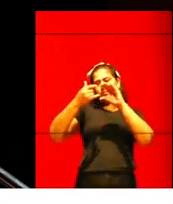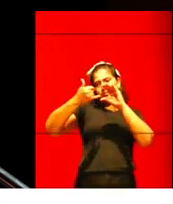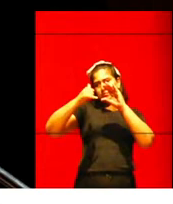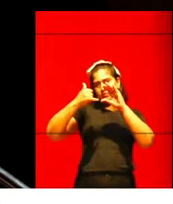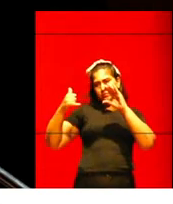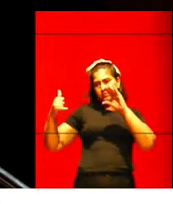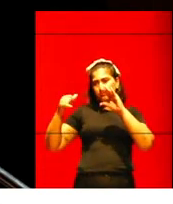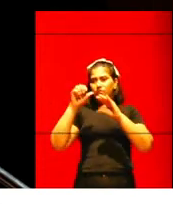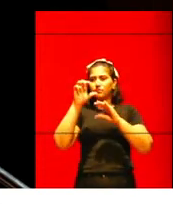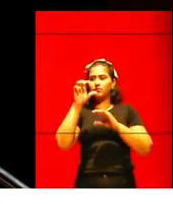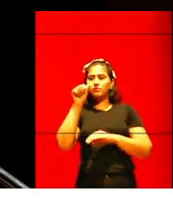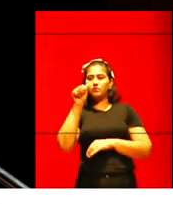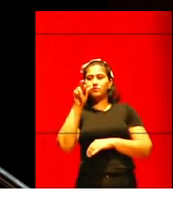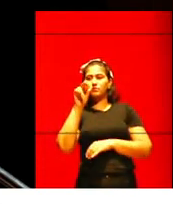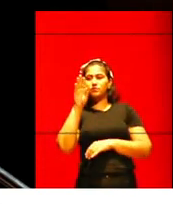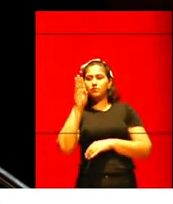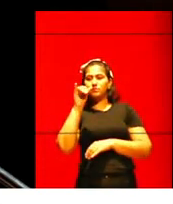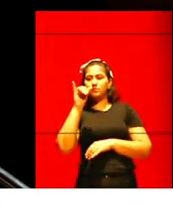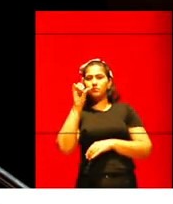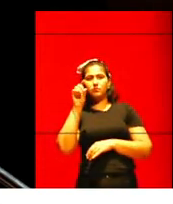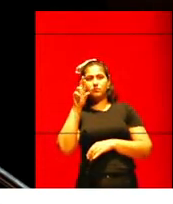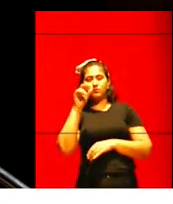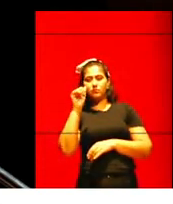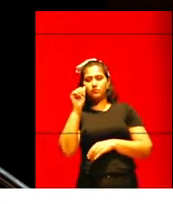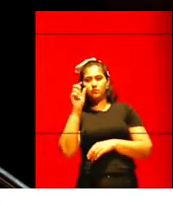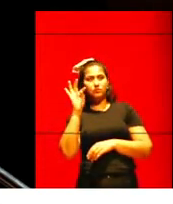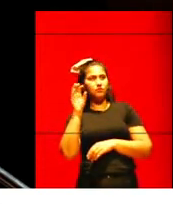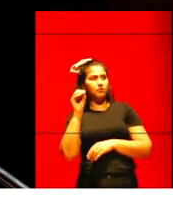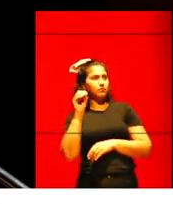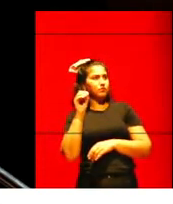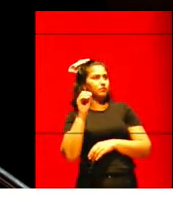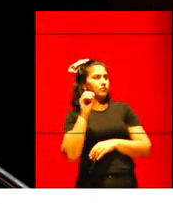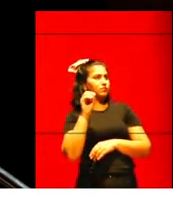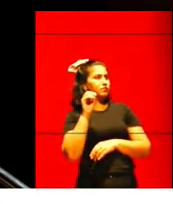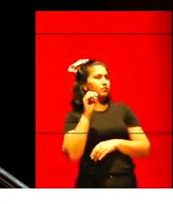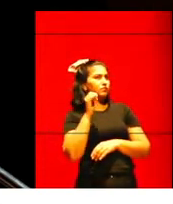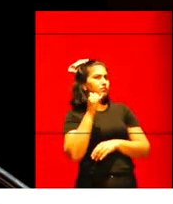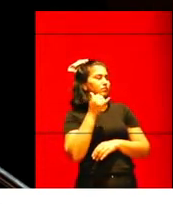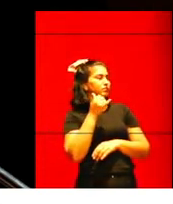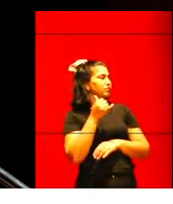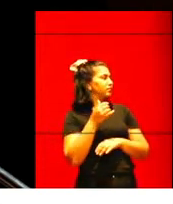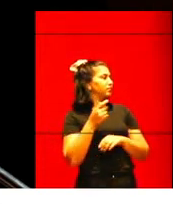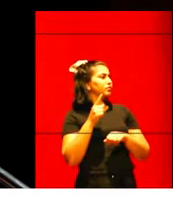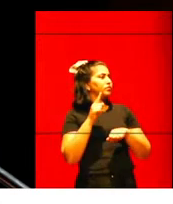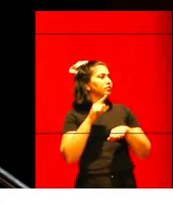se possuem saúde. Geralmente. Oi?